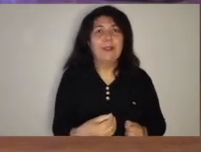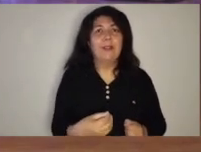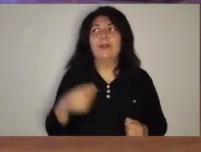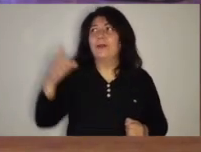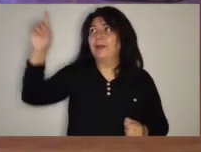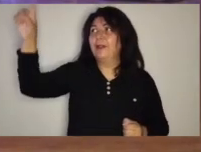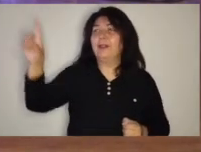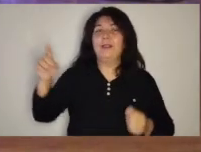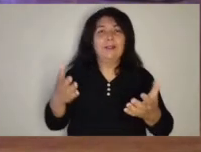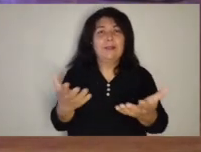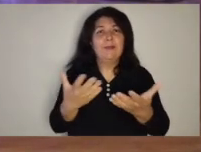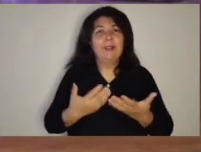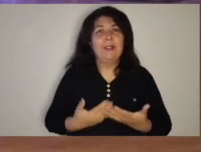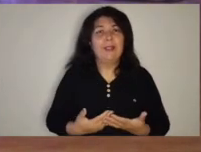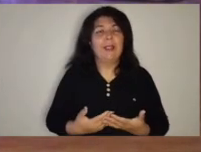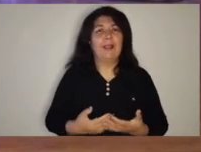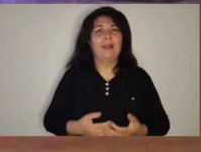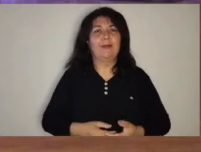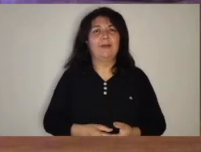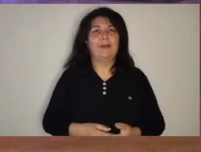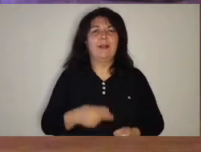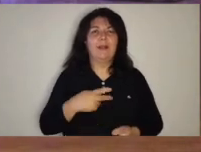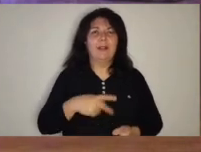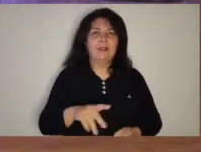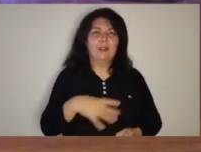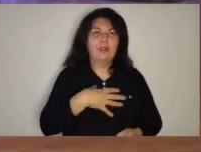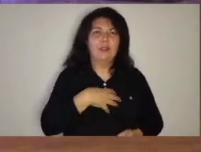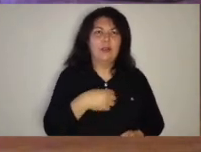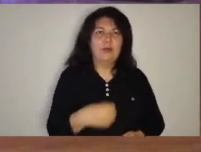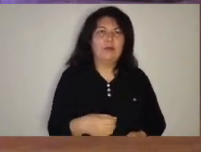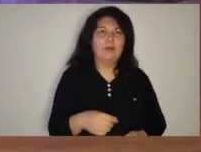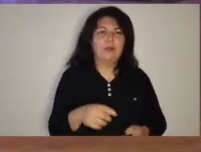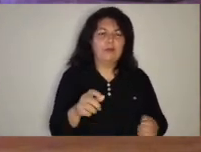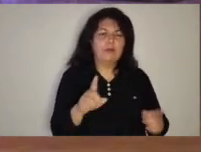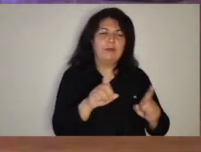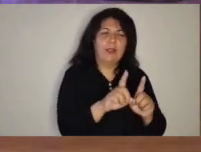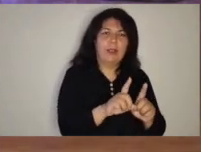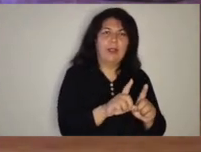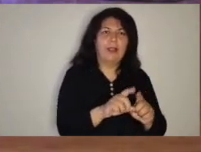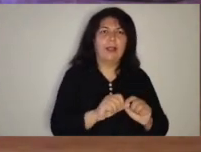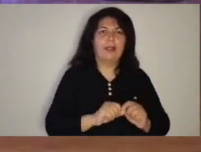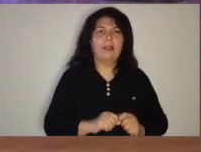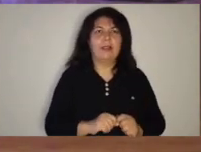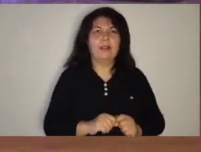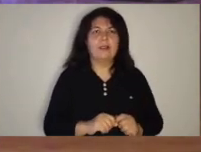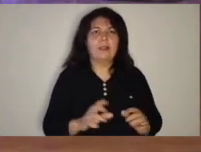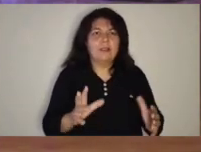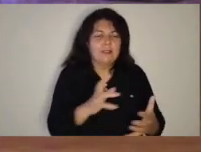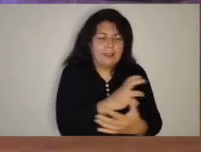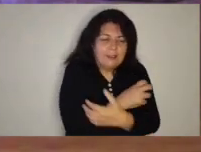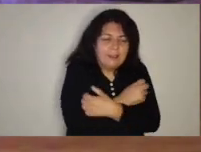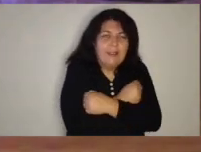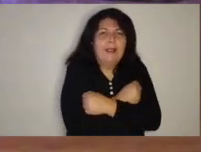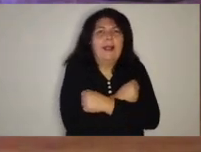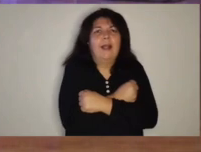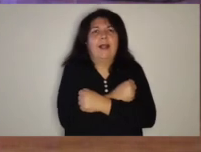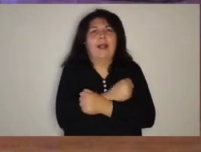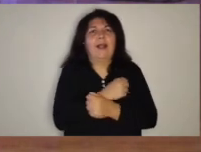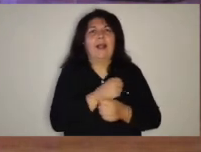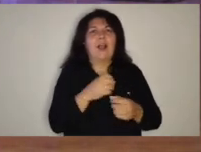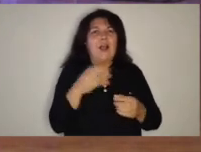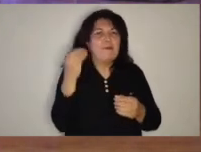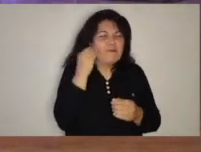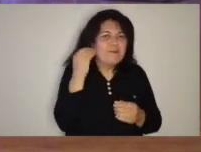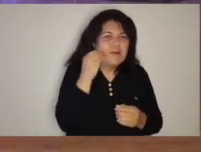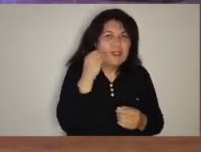deu. Então, irmãos, enquanto seu filho estiver do seu lado, agarra, beija, morda. Se for